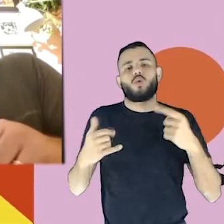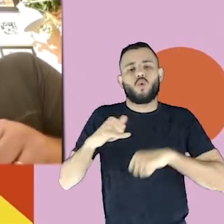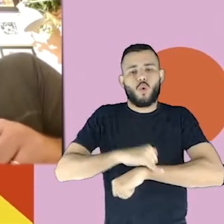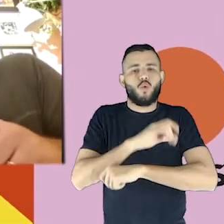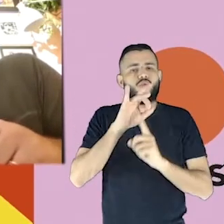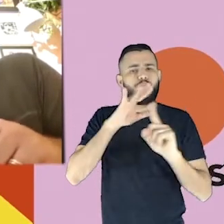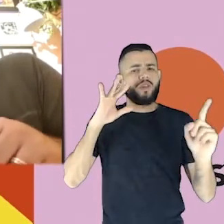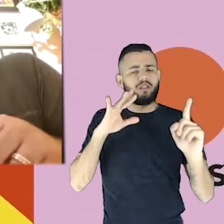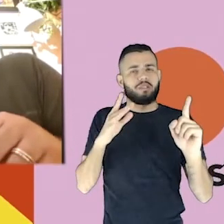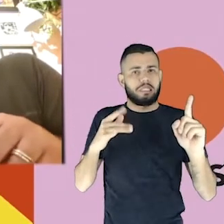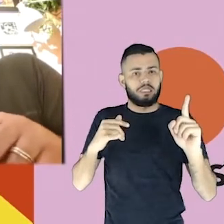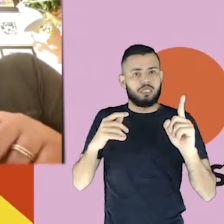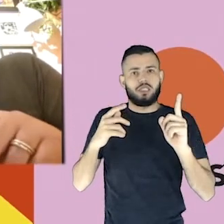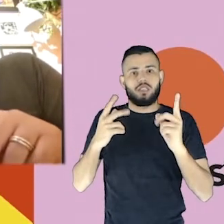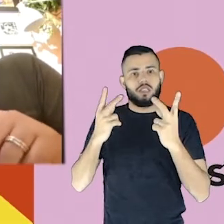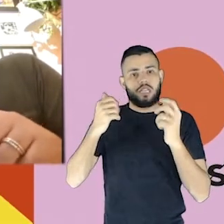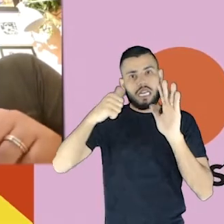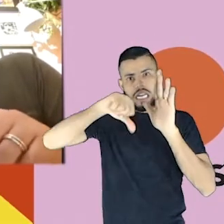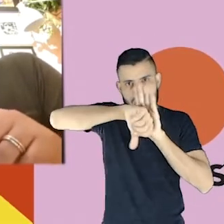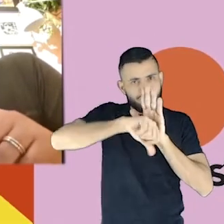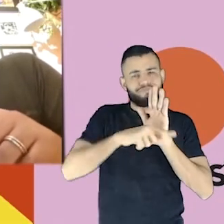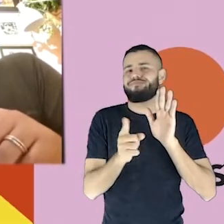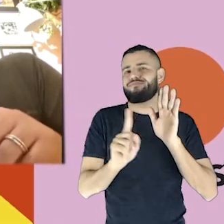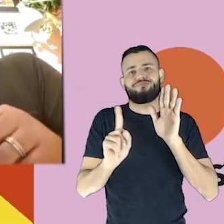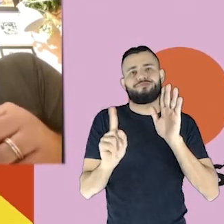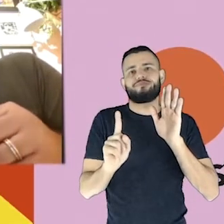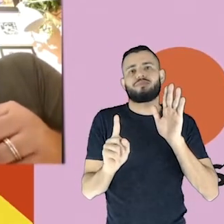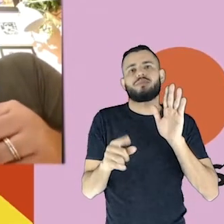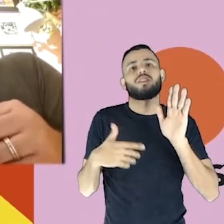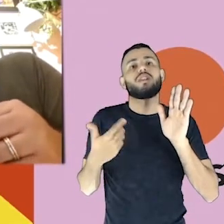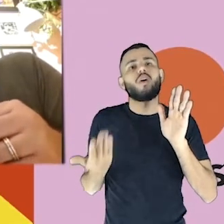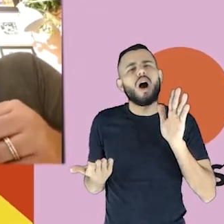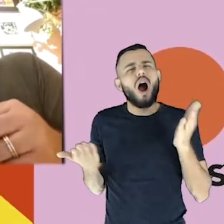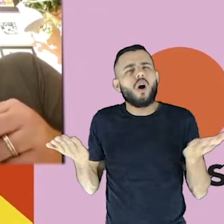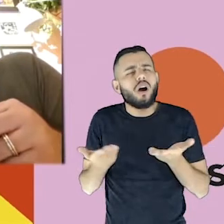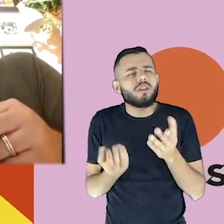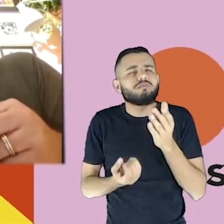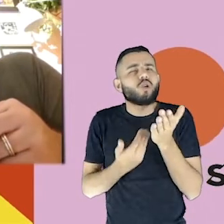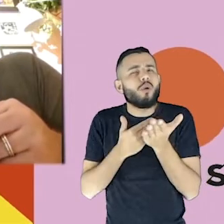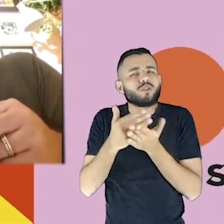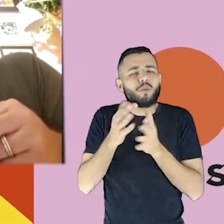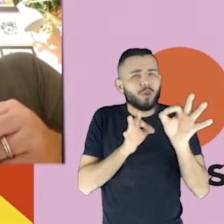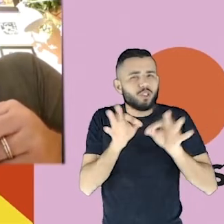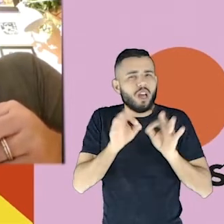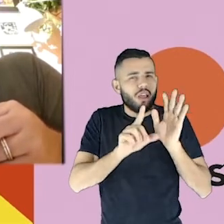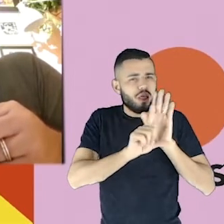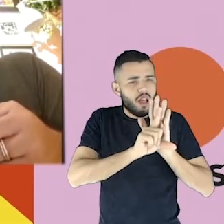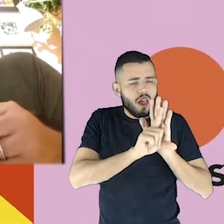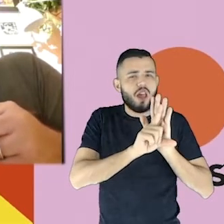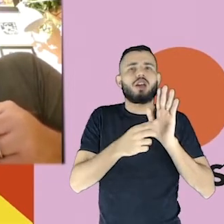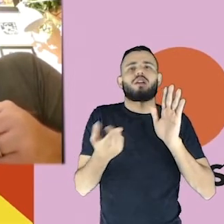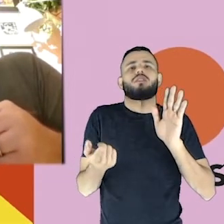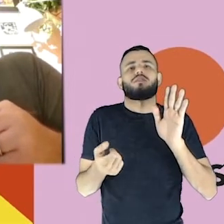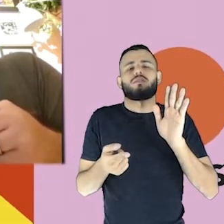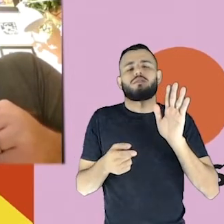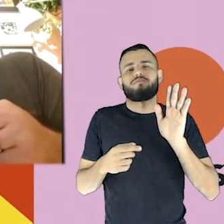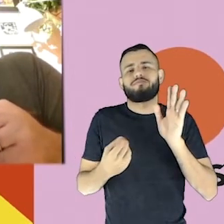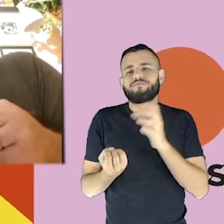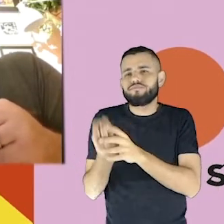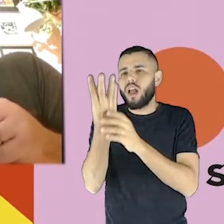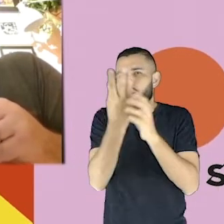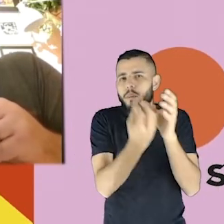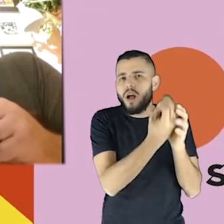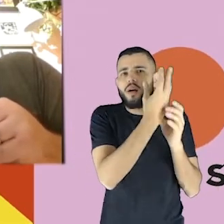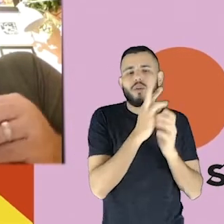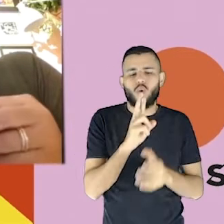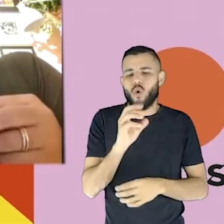não é criminalizada, e agora que estão começando a sair algumas PLs aí de políticas públicas, parece que